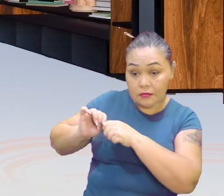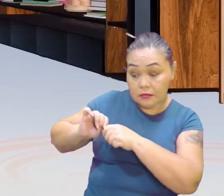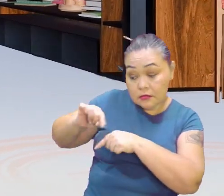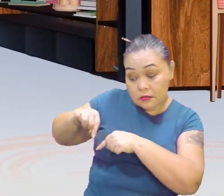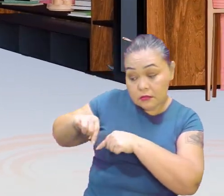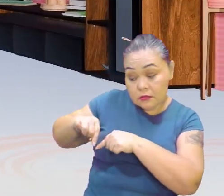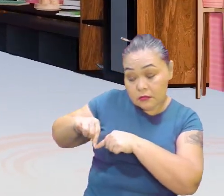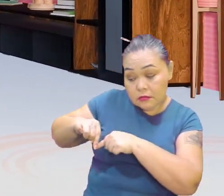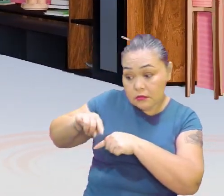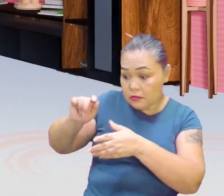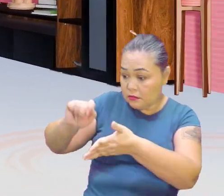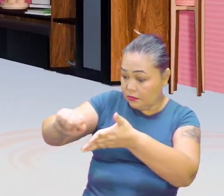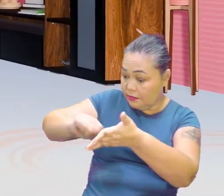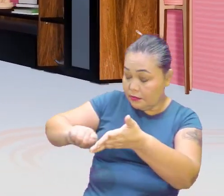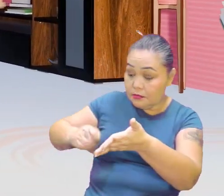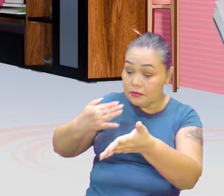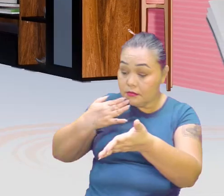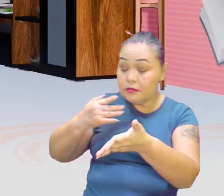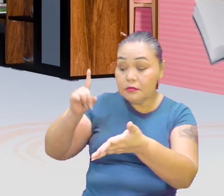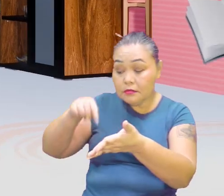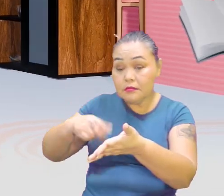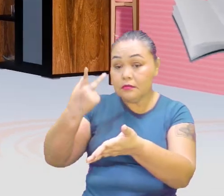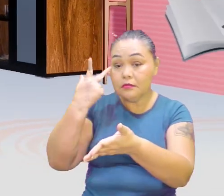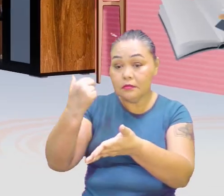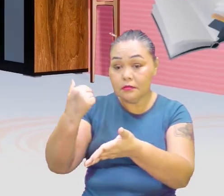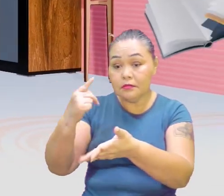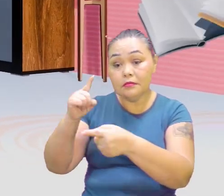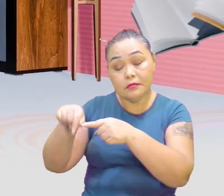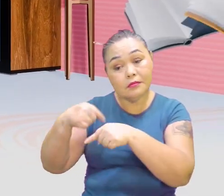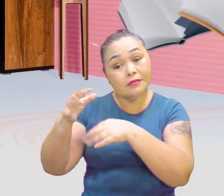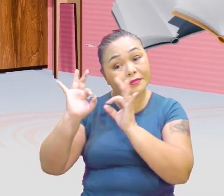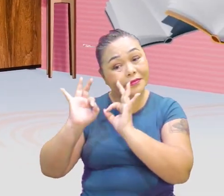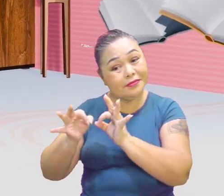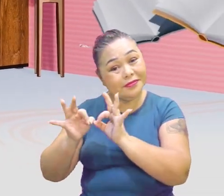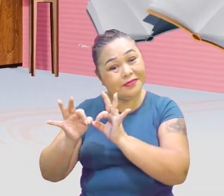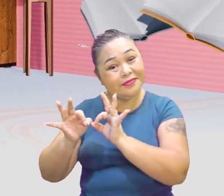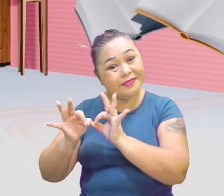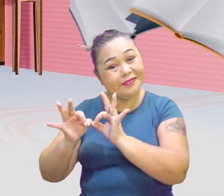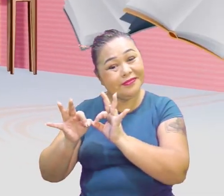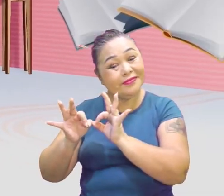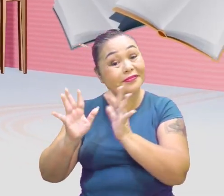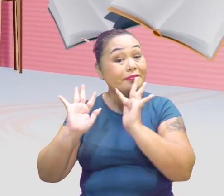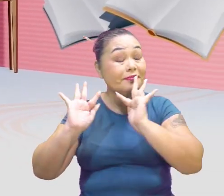você vai ter riscado todo o seu texto. Isso é normal, tá certo? Certinho.